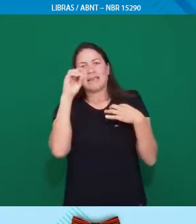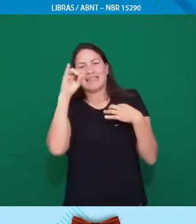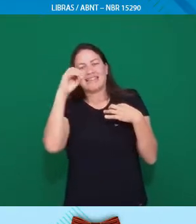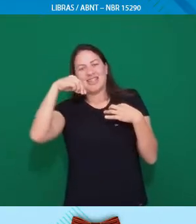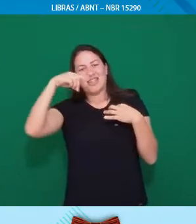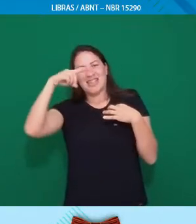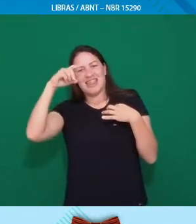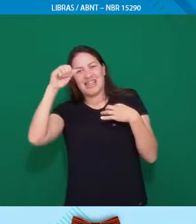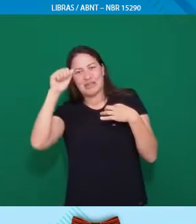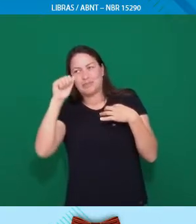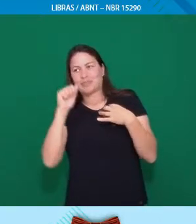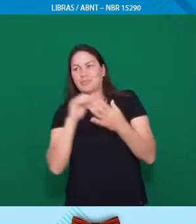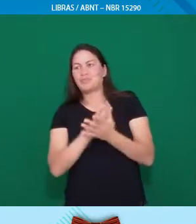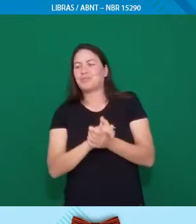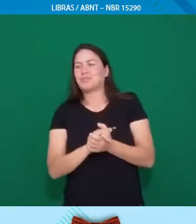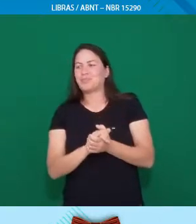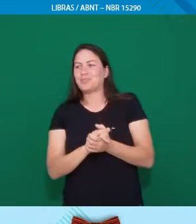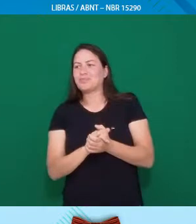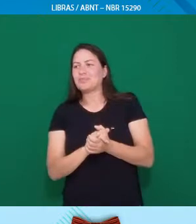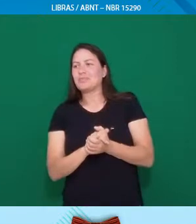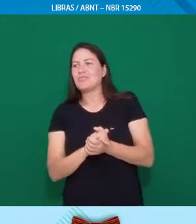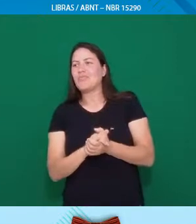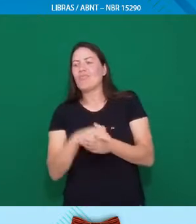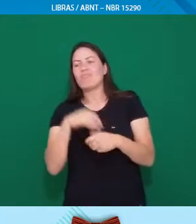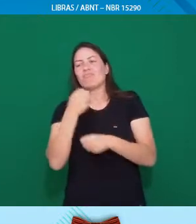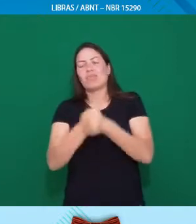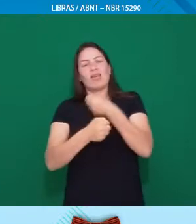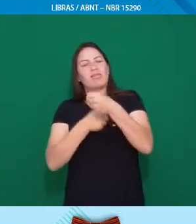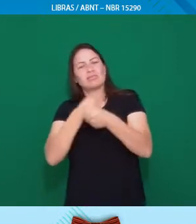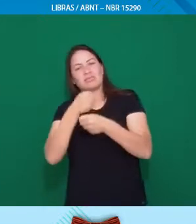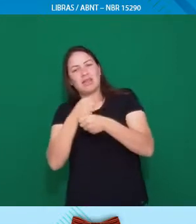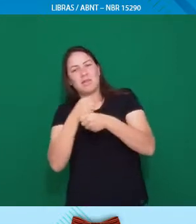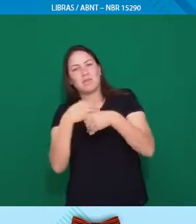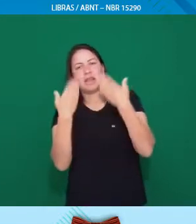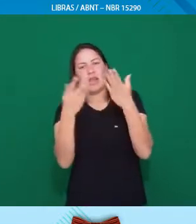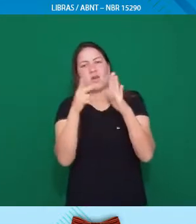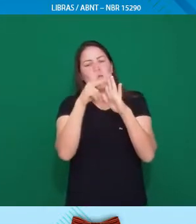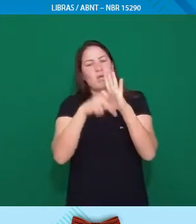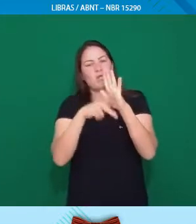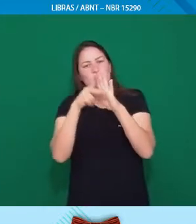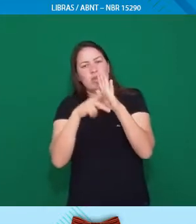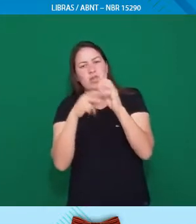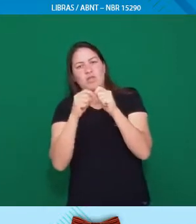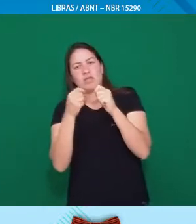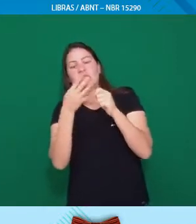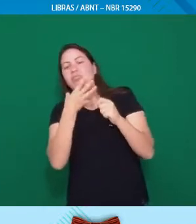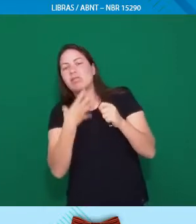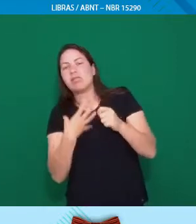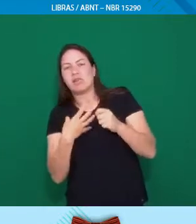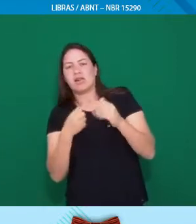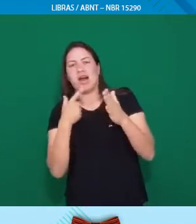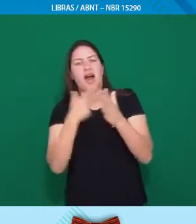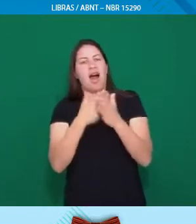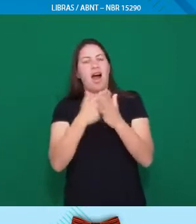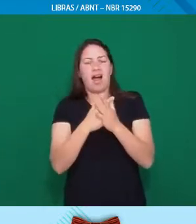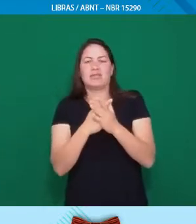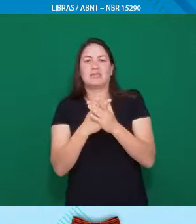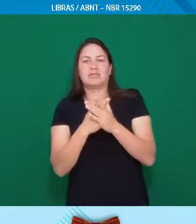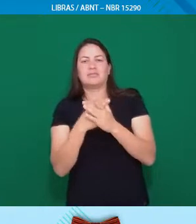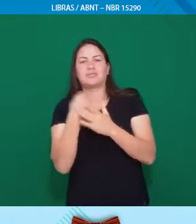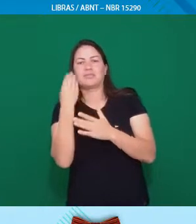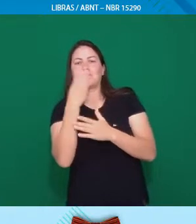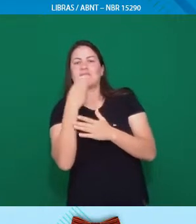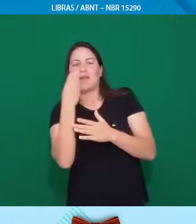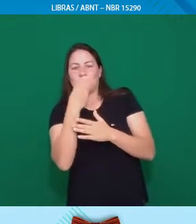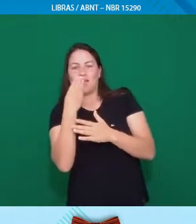era com certeza são também tá vendo lá de cima Foi da época que vocês fizeram projeto para que a gente Fizemos muitas apresentações solo